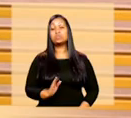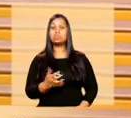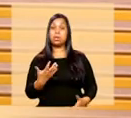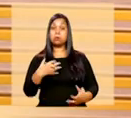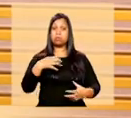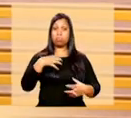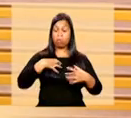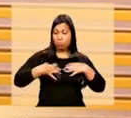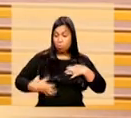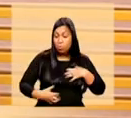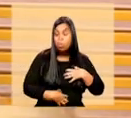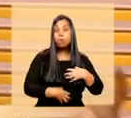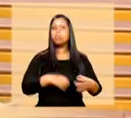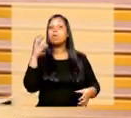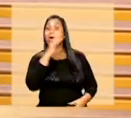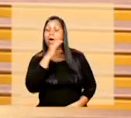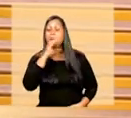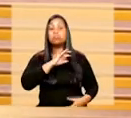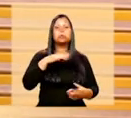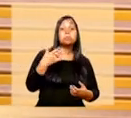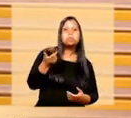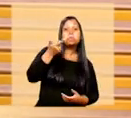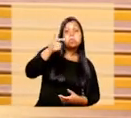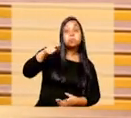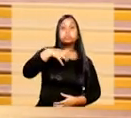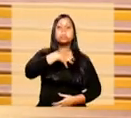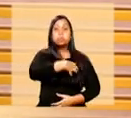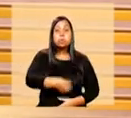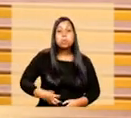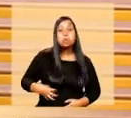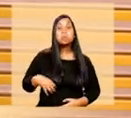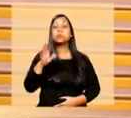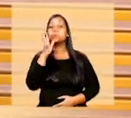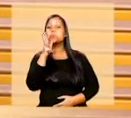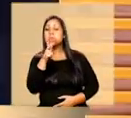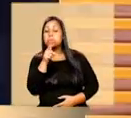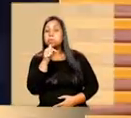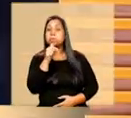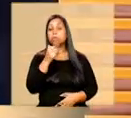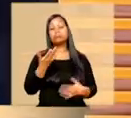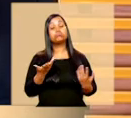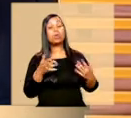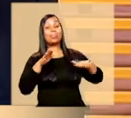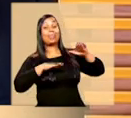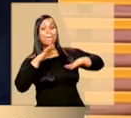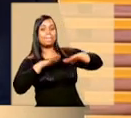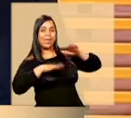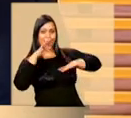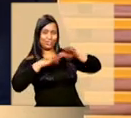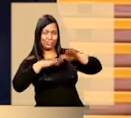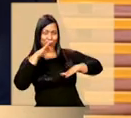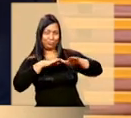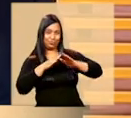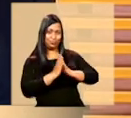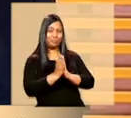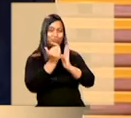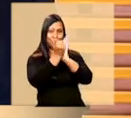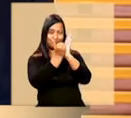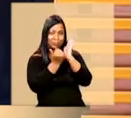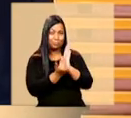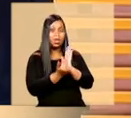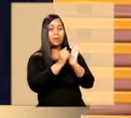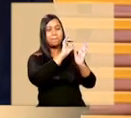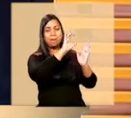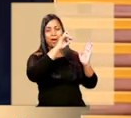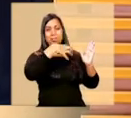mais rápido e o outro que se demora mais, às vezes, essa espera, essa fila? Isso depende muito, realmente, dos critérios estabelecidos